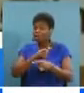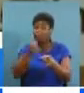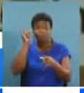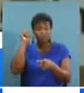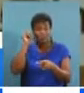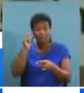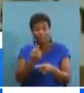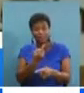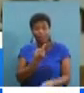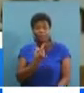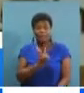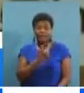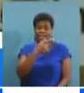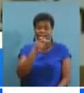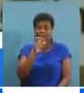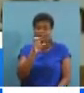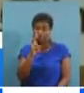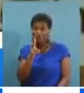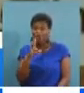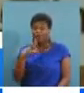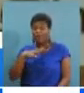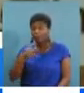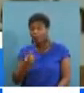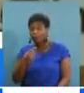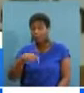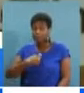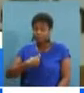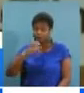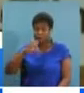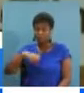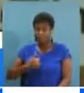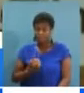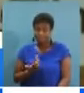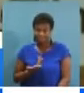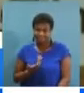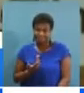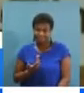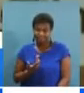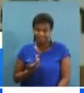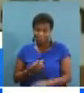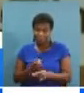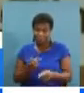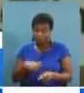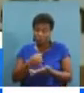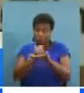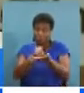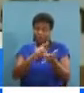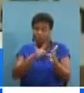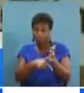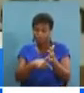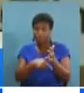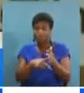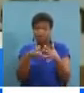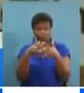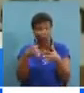importante, quer para a TC, para a TACV, quer para o próprio Cabo Verde. Nós decidimos apoiar este projeto, um